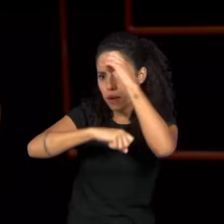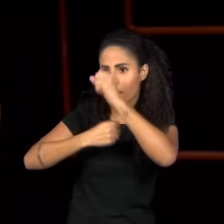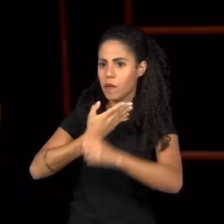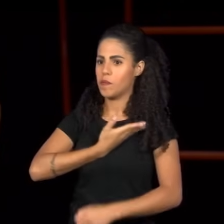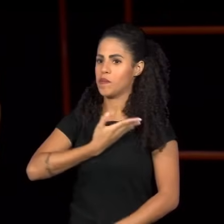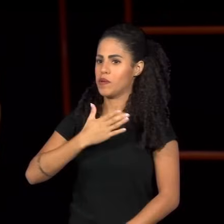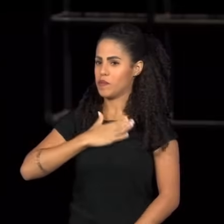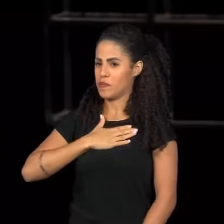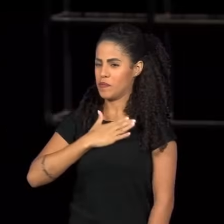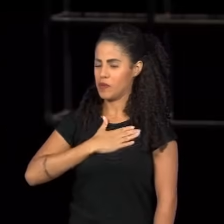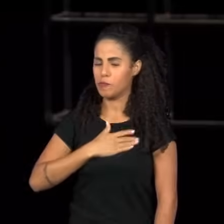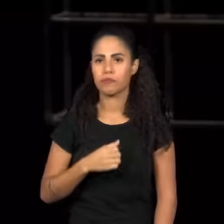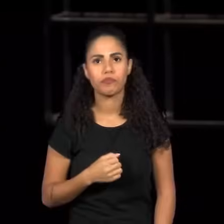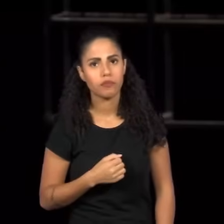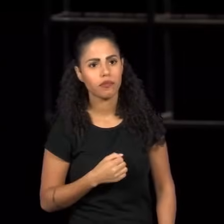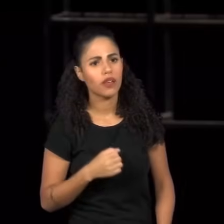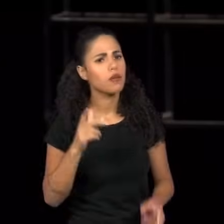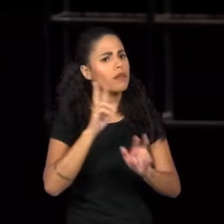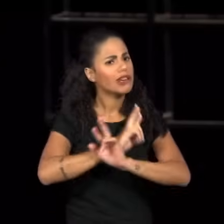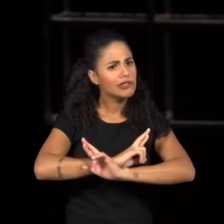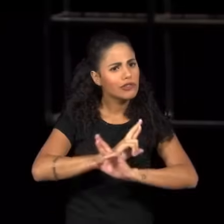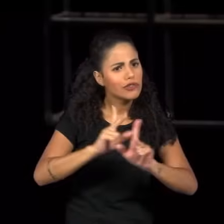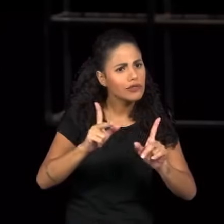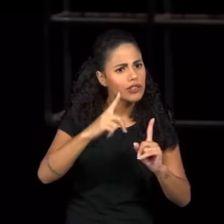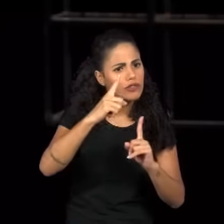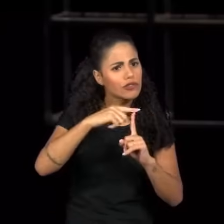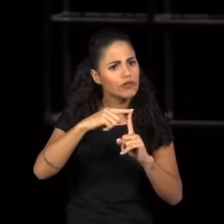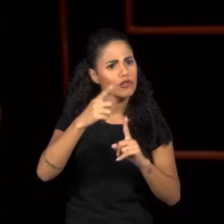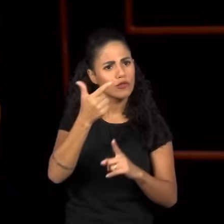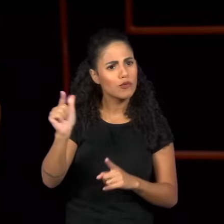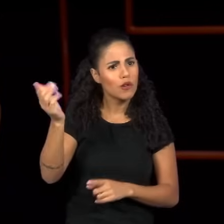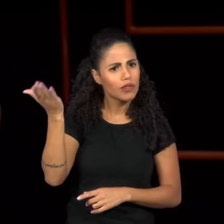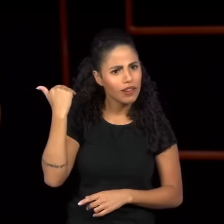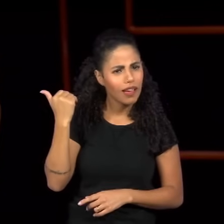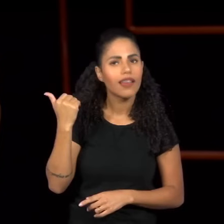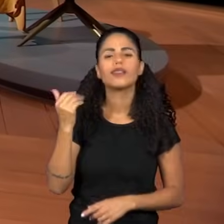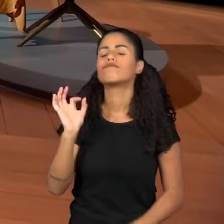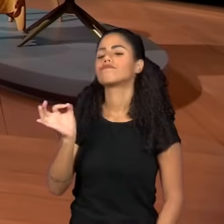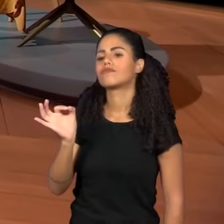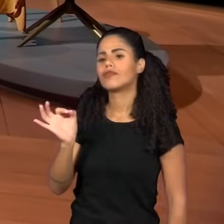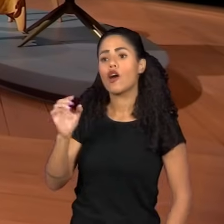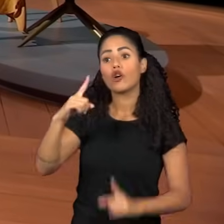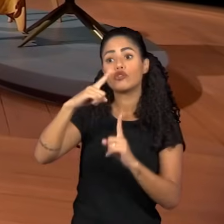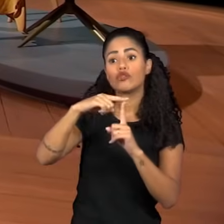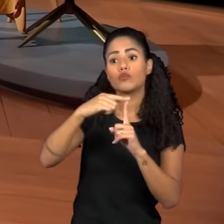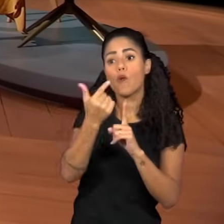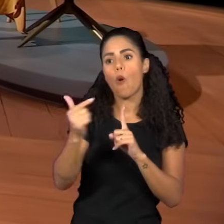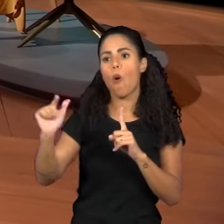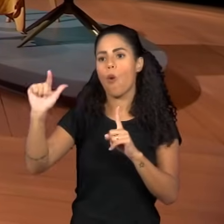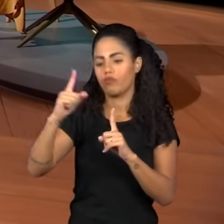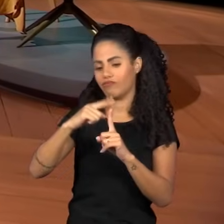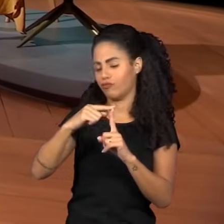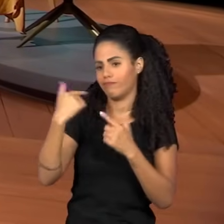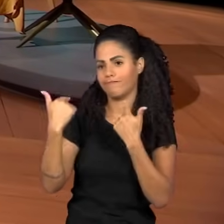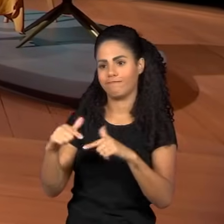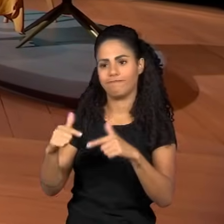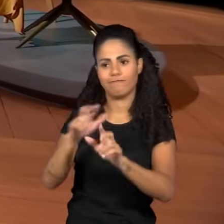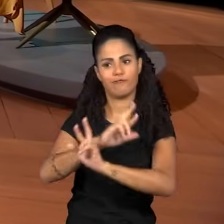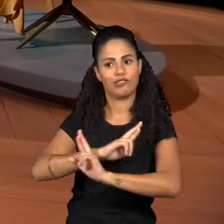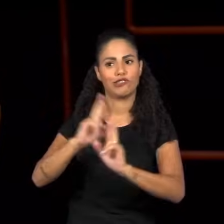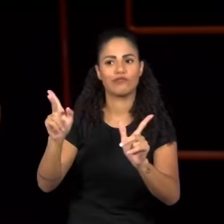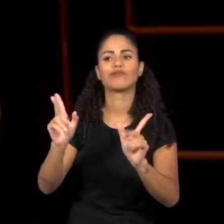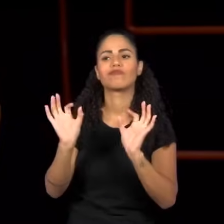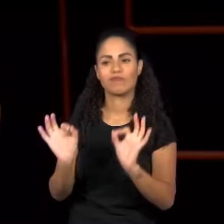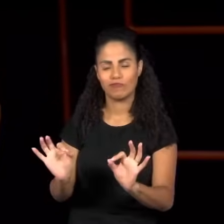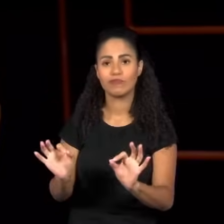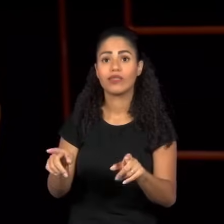amigo. E uma dinâmica completamente diferente do Posse, por exemplo. Completamente, né? Diferente. Outro tipo de trabalho, completamente diferente.